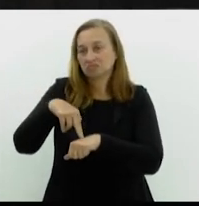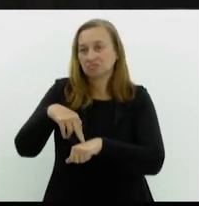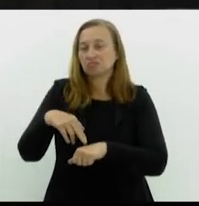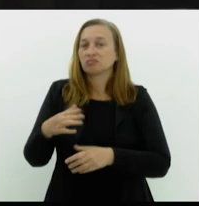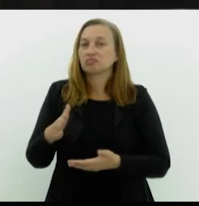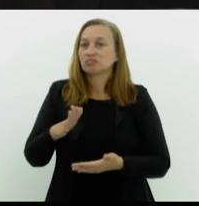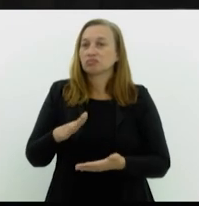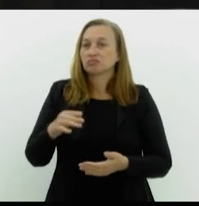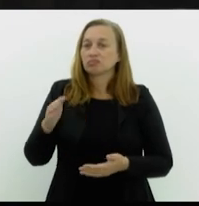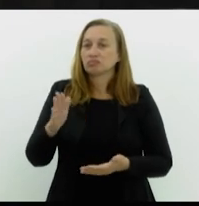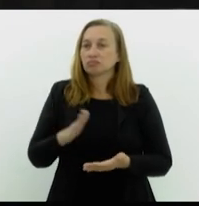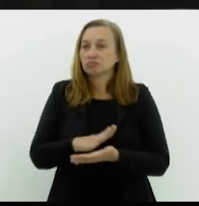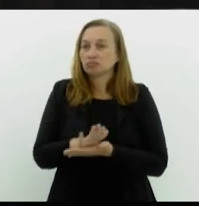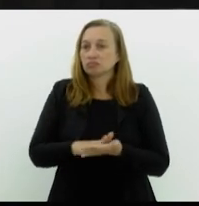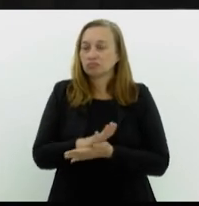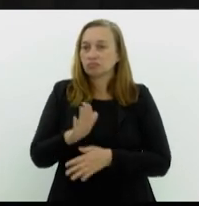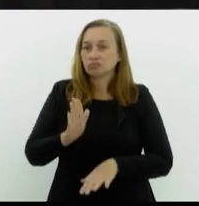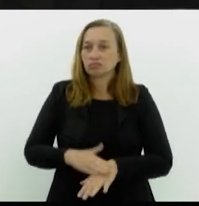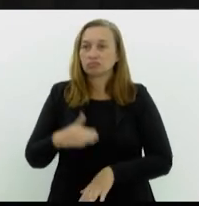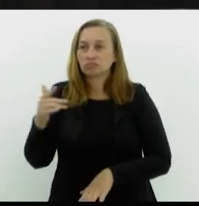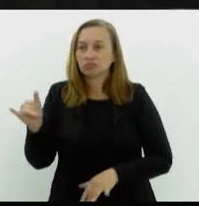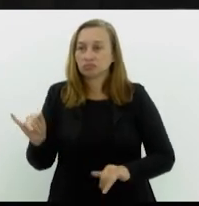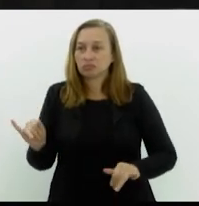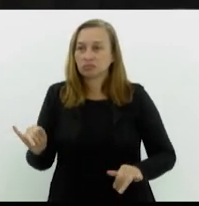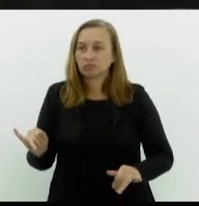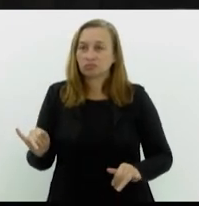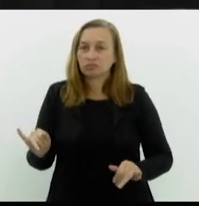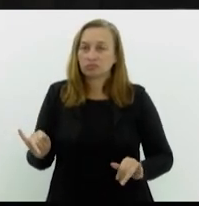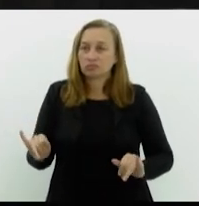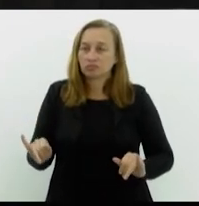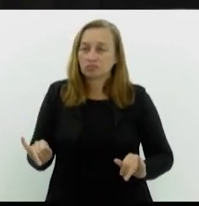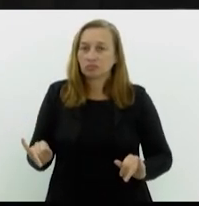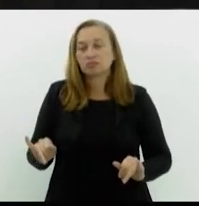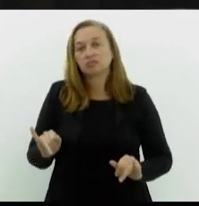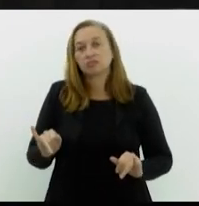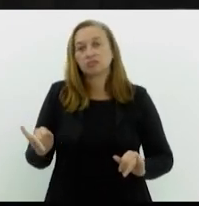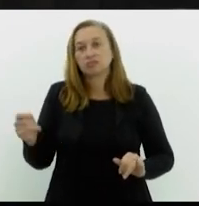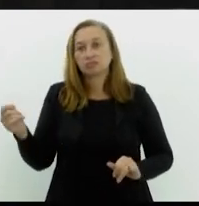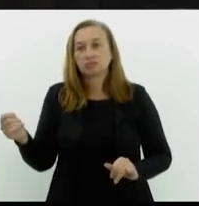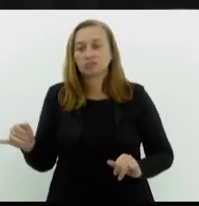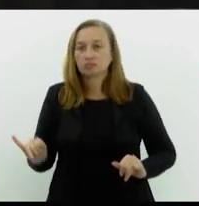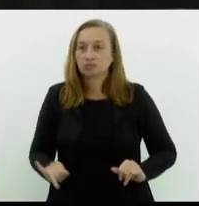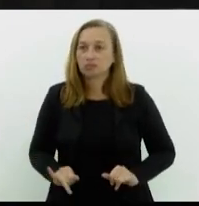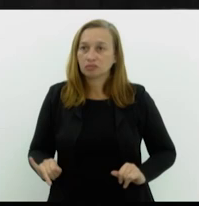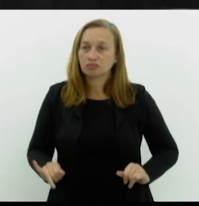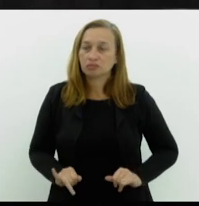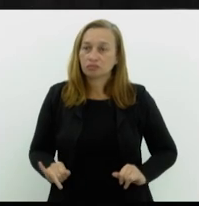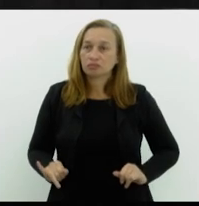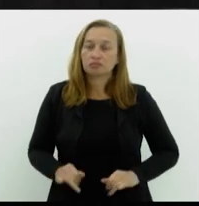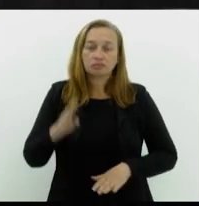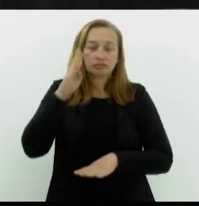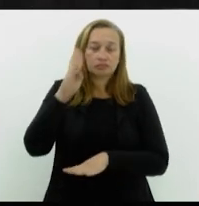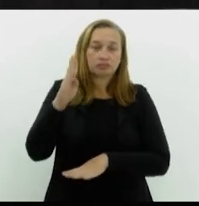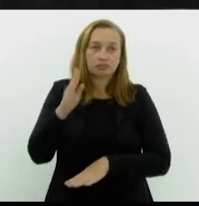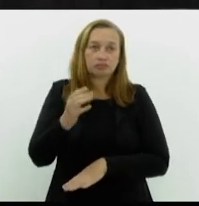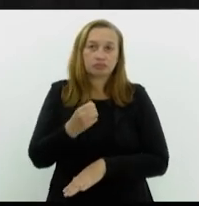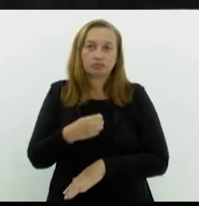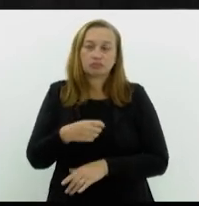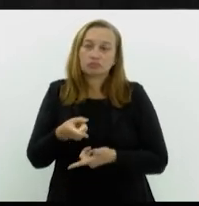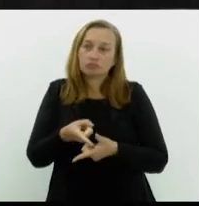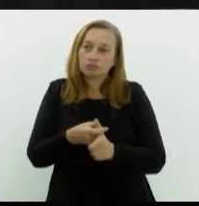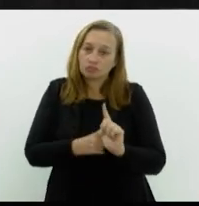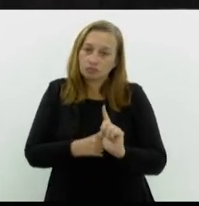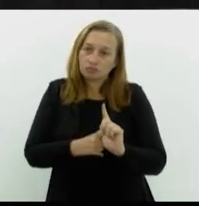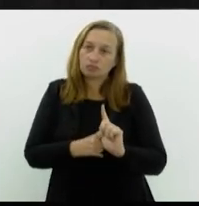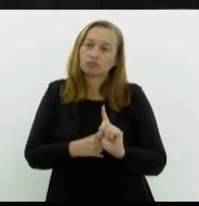no bolso de cada estado brasileiro, principalmente esses que estão no regime de recuperação